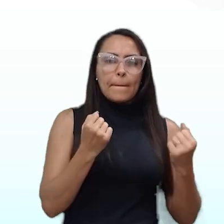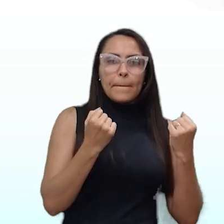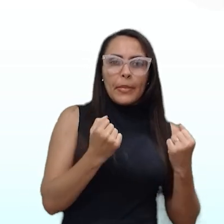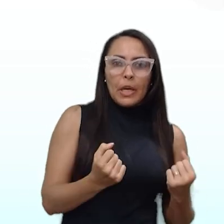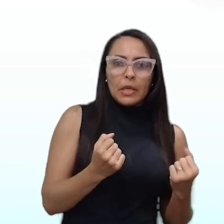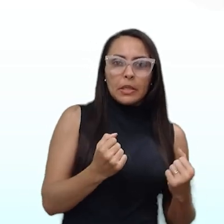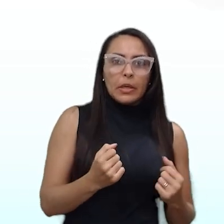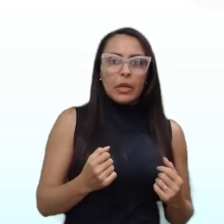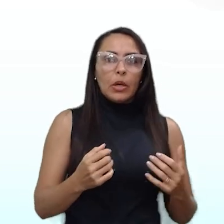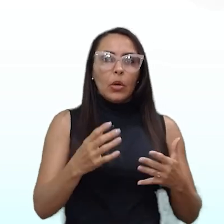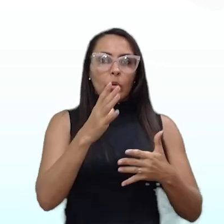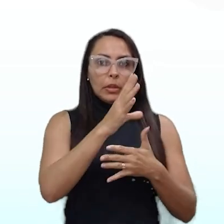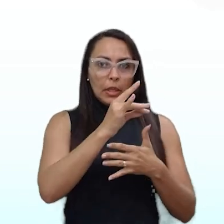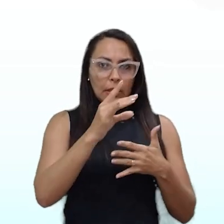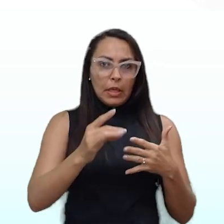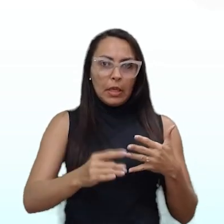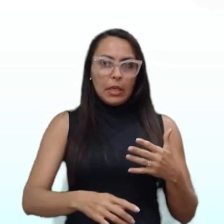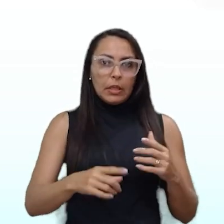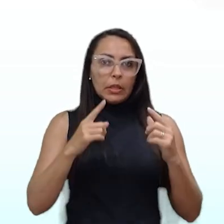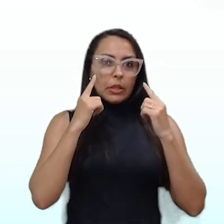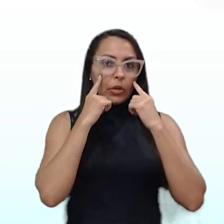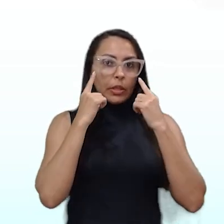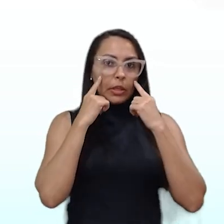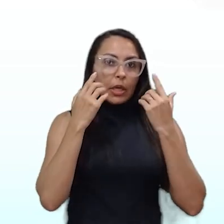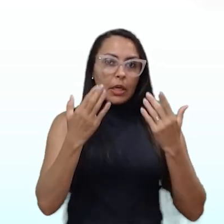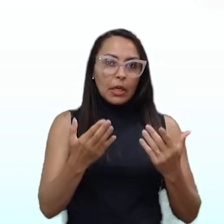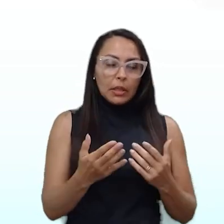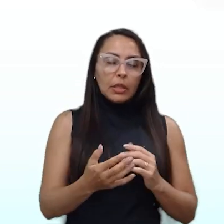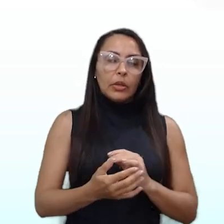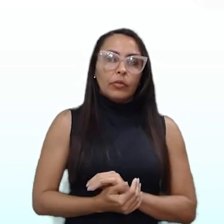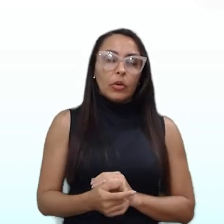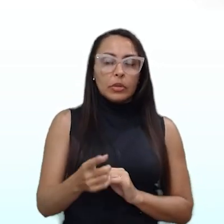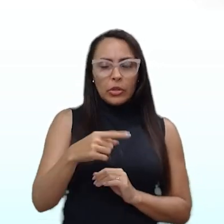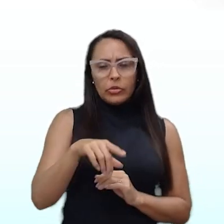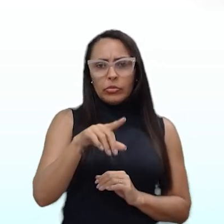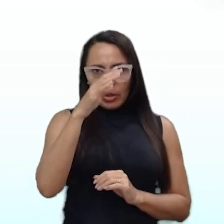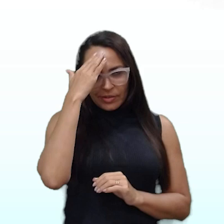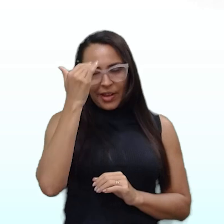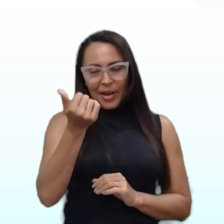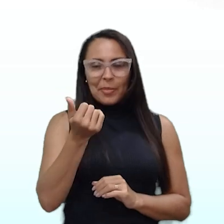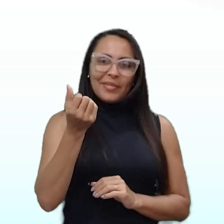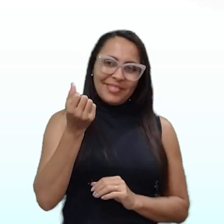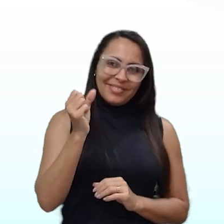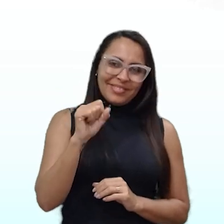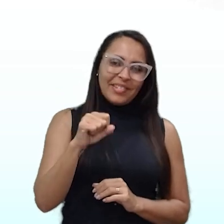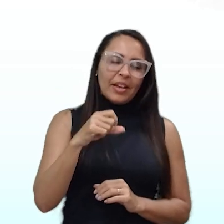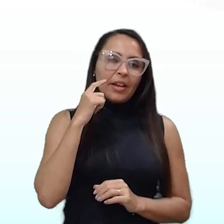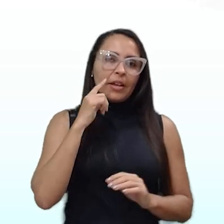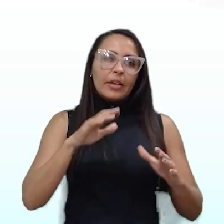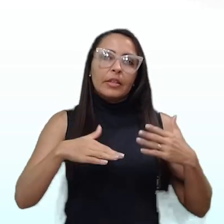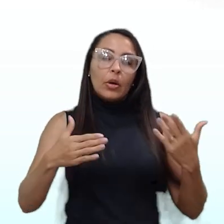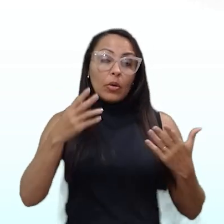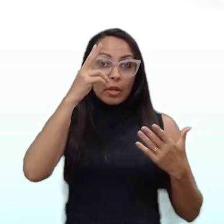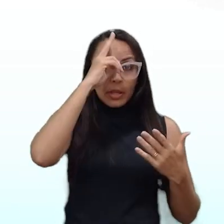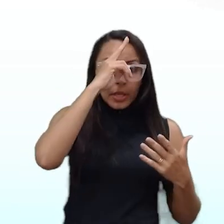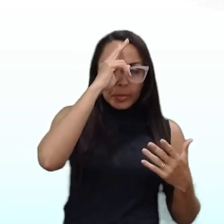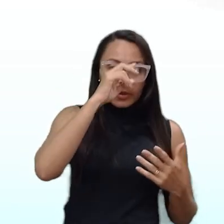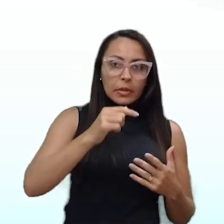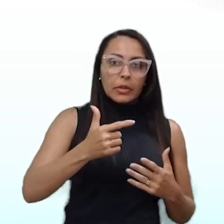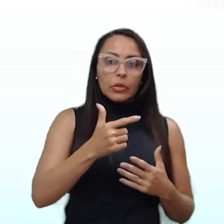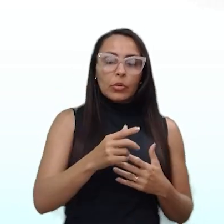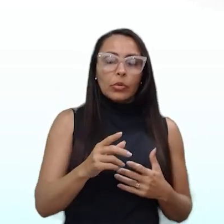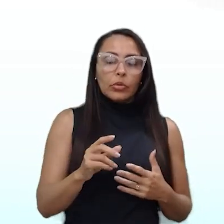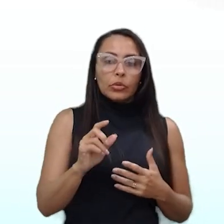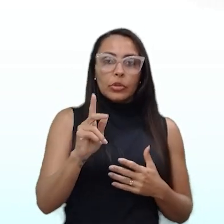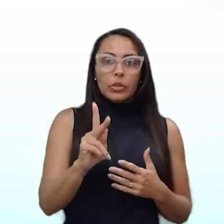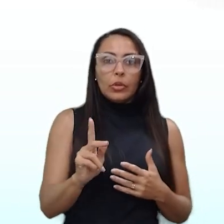Um detalhe que você tem que estar muito atento são as unidades de medida. Você já está craque nisso, é ou não é, Mequetrefe? Então, lembre-se que 2 quilos vão ser